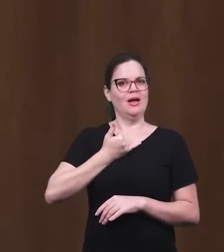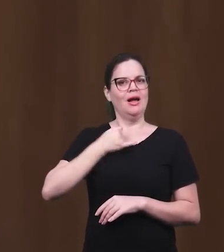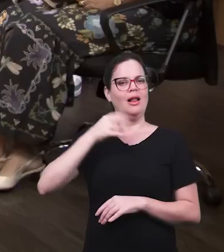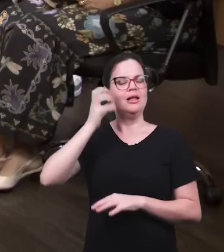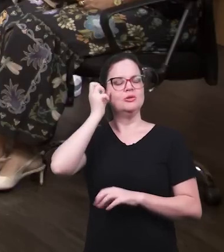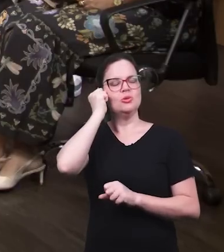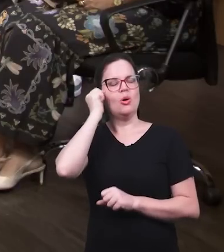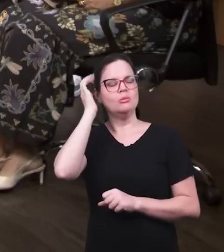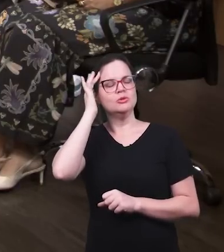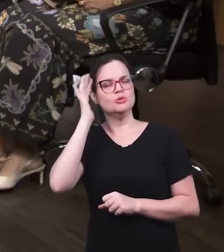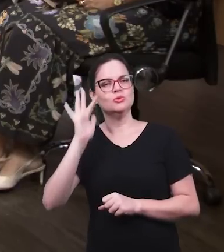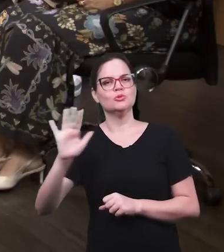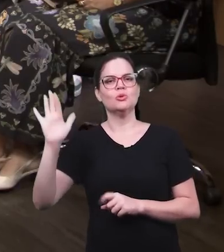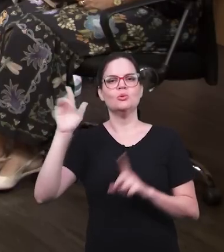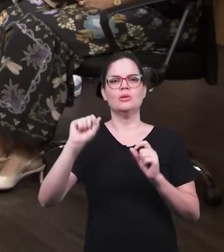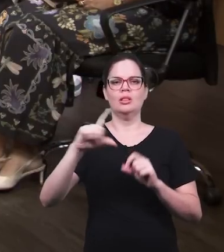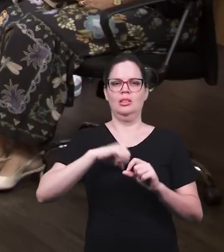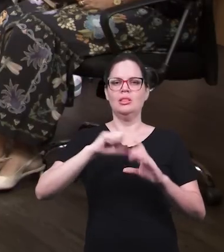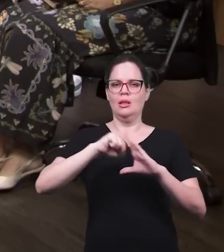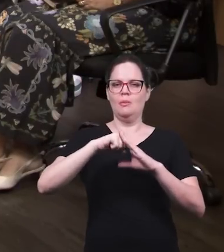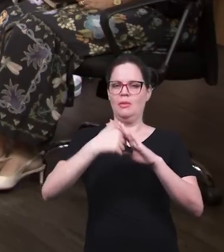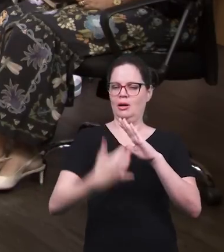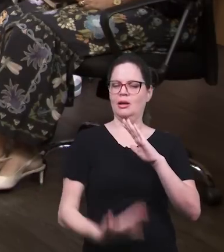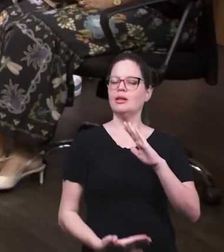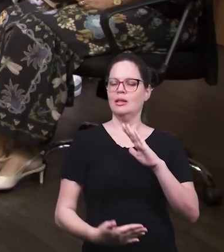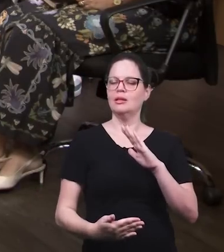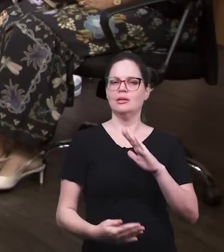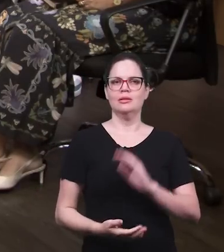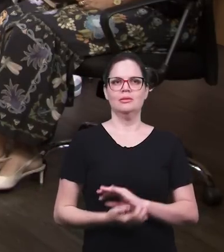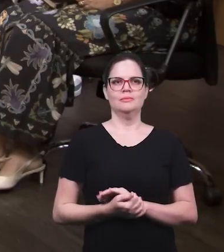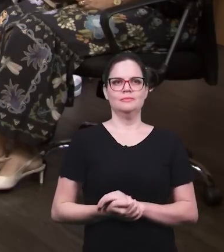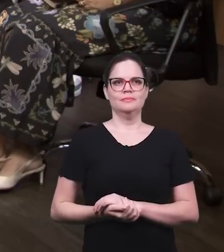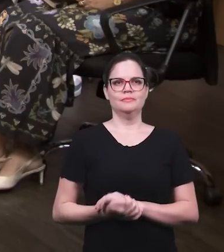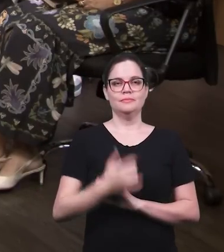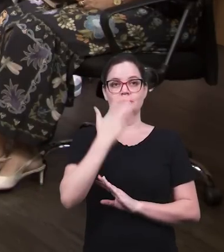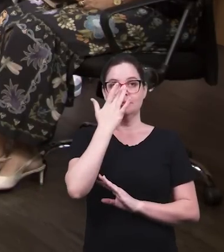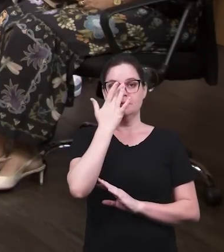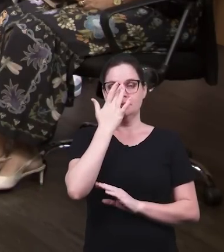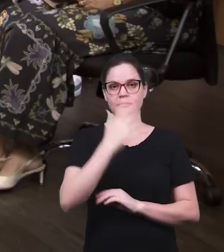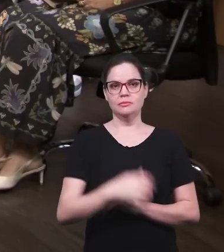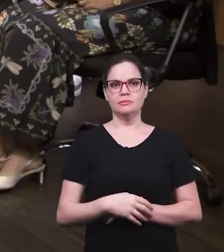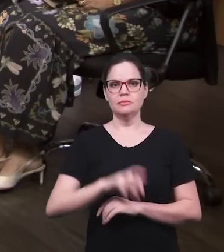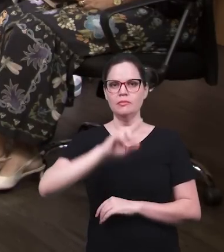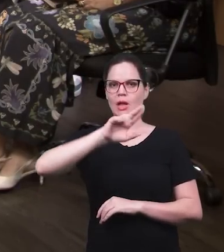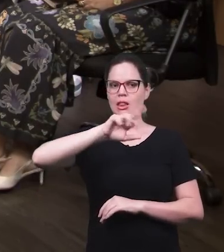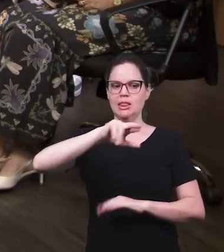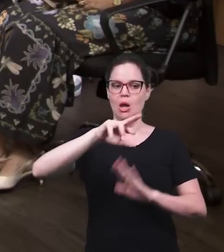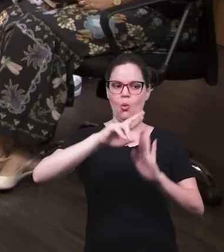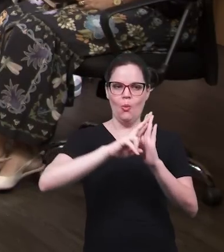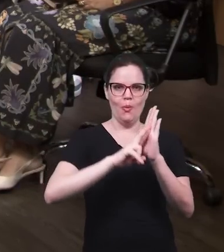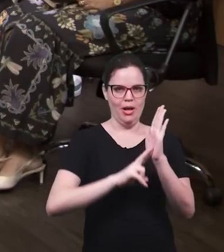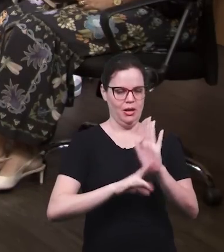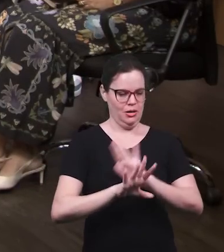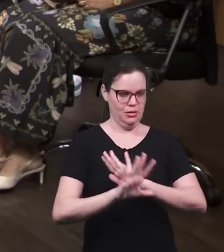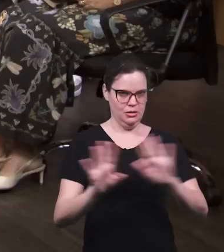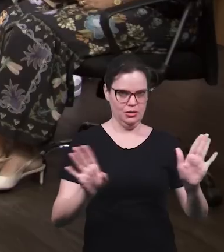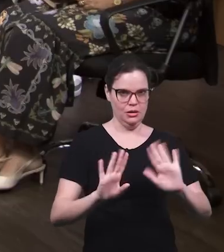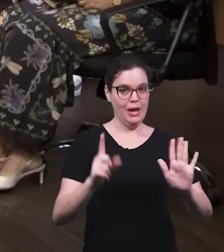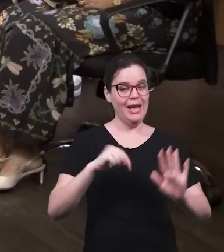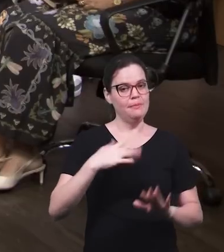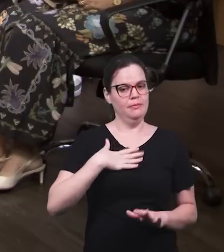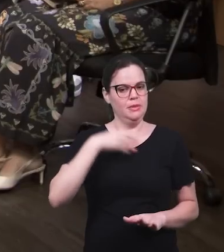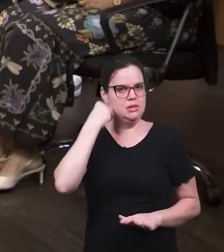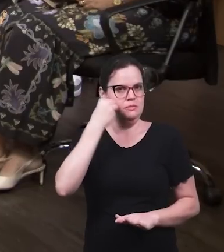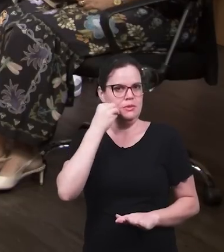eu penso que ele tem uma característica. Geralmente, e eu não estou colocando uma regra, não estou perguntando se acontece